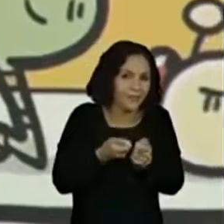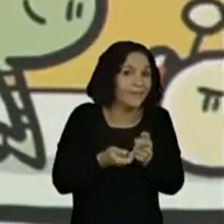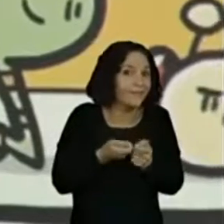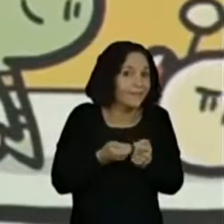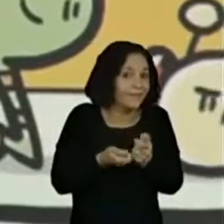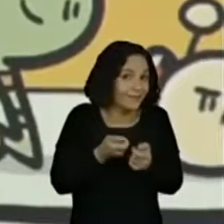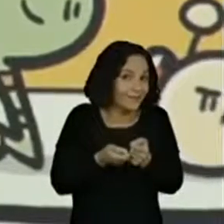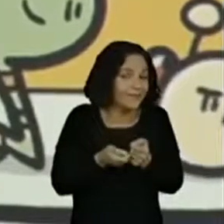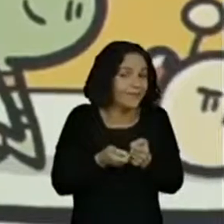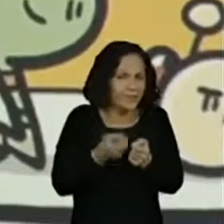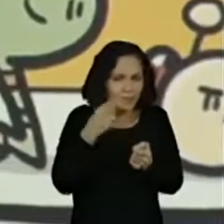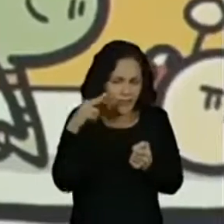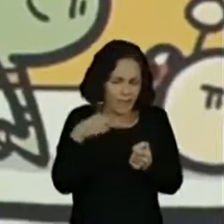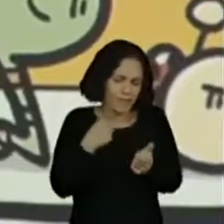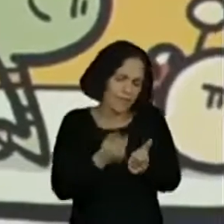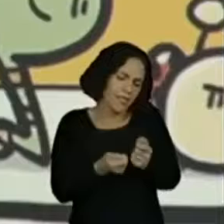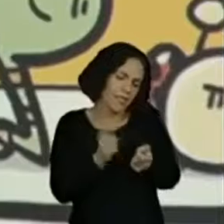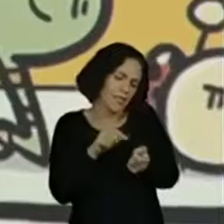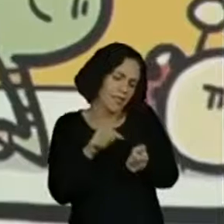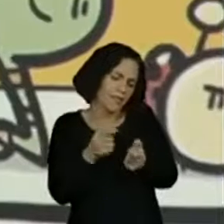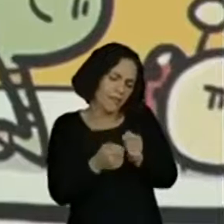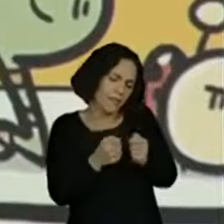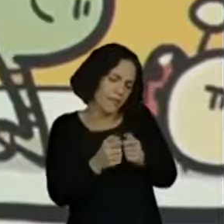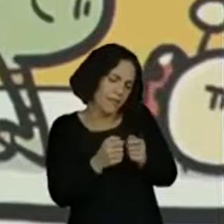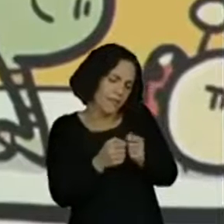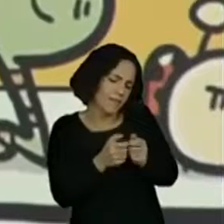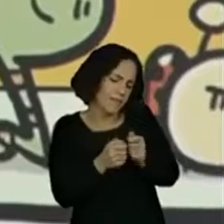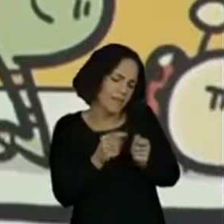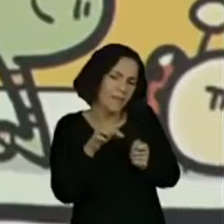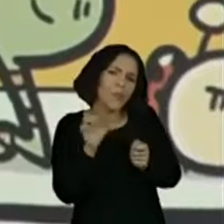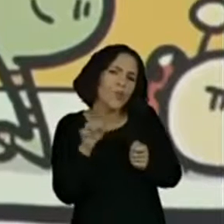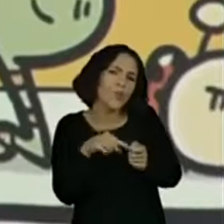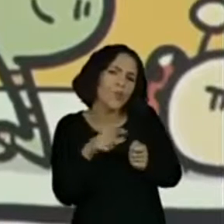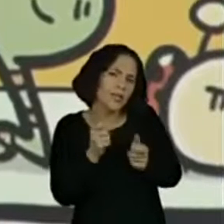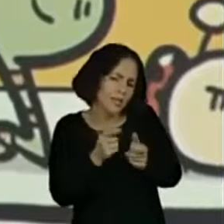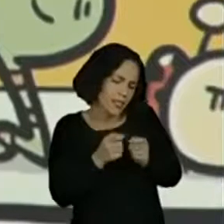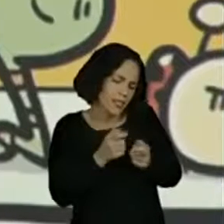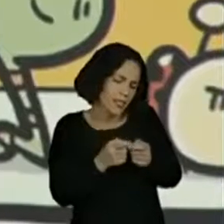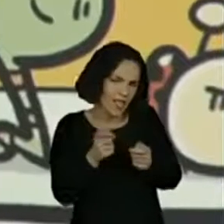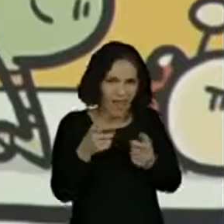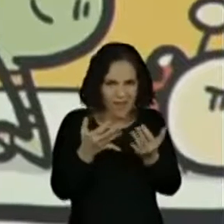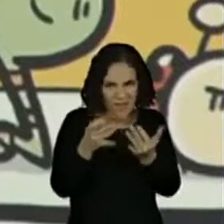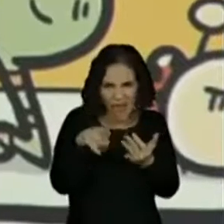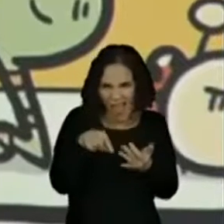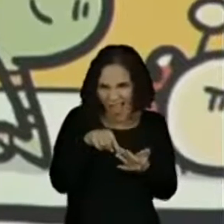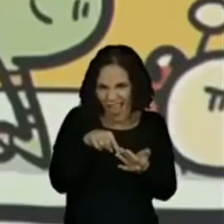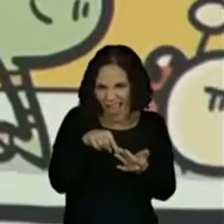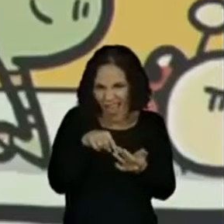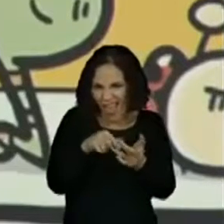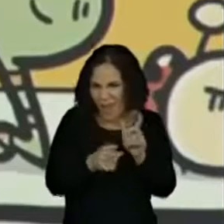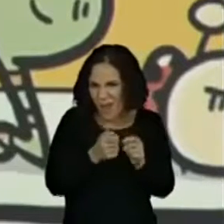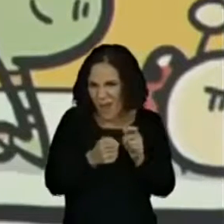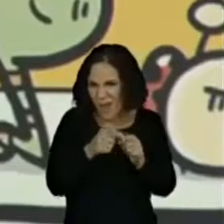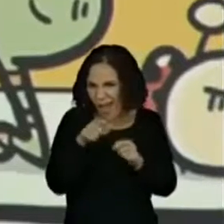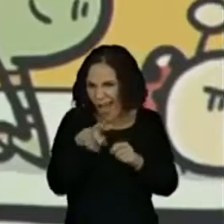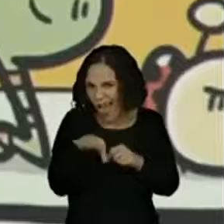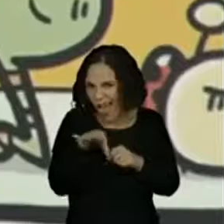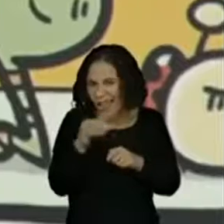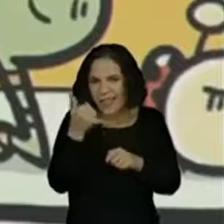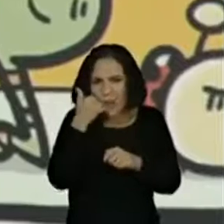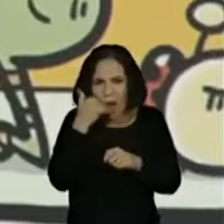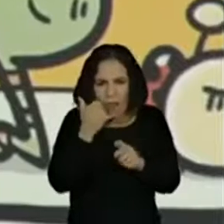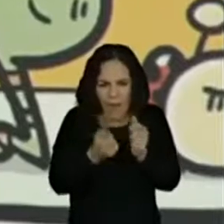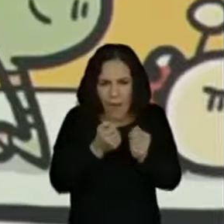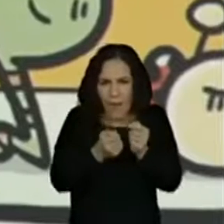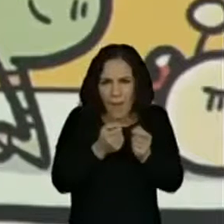lá, concentradíssima no celular. Será que era dessa mãos que ela estava nas nossas mãos? As mãos no